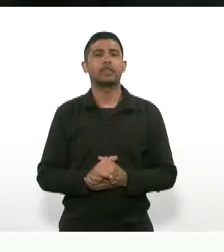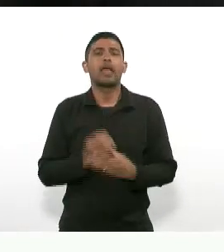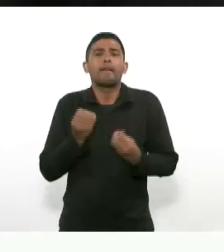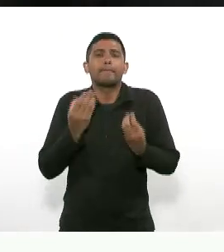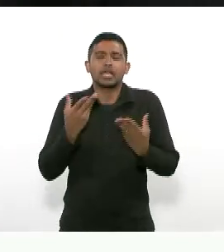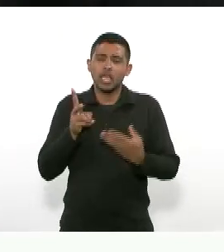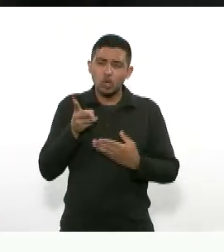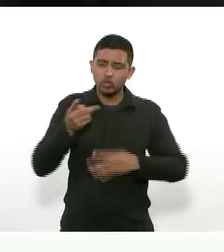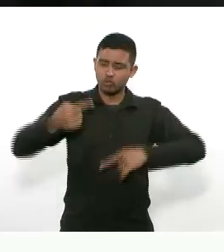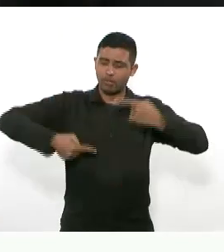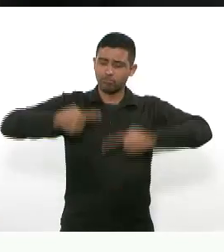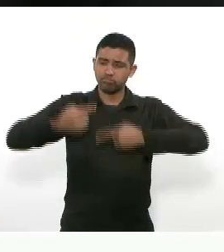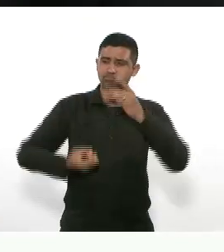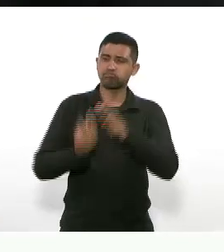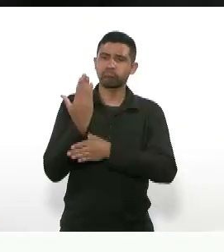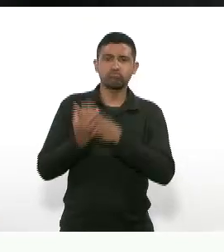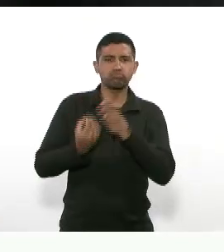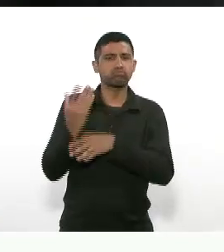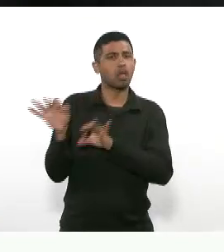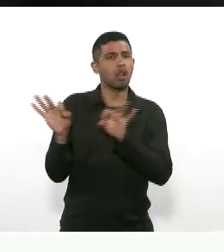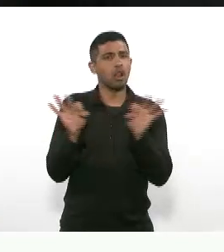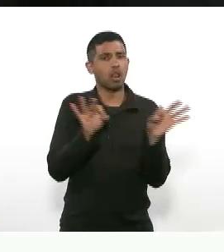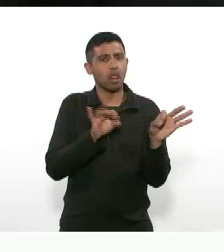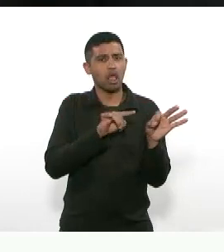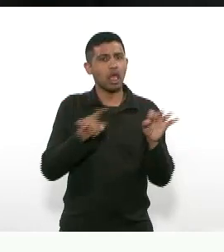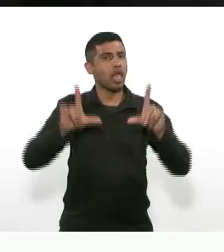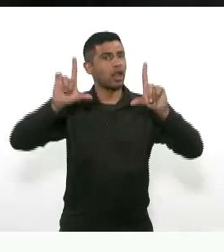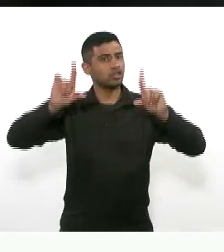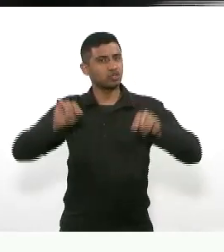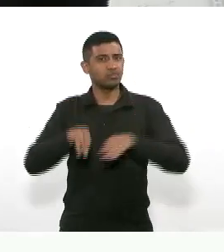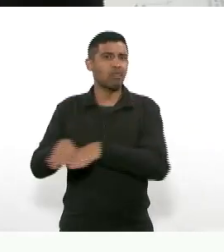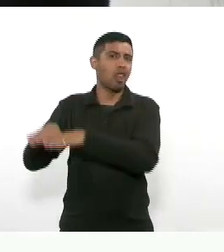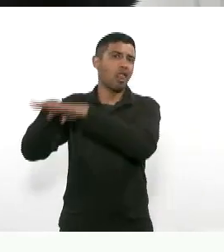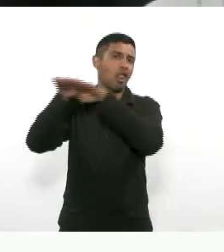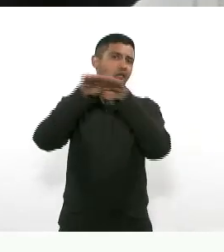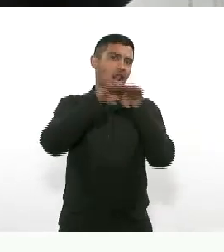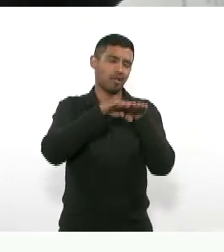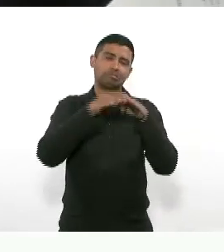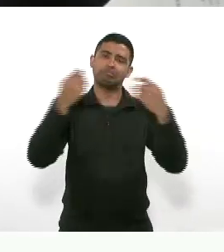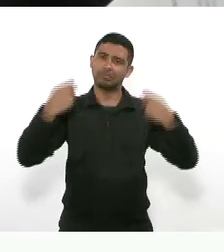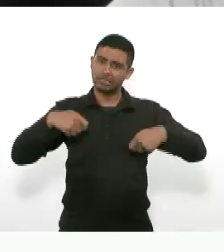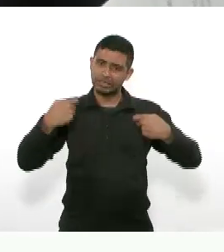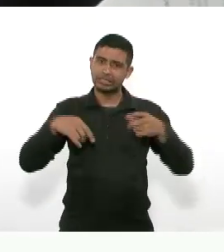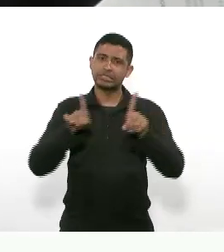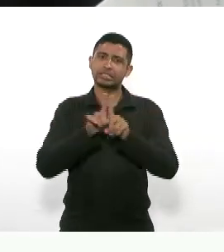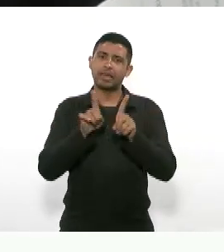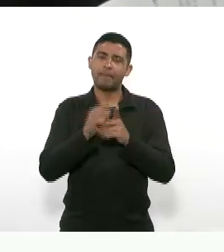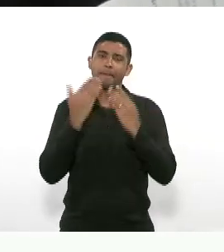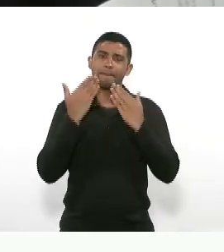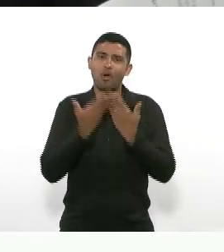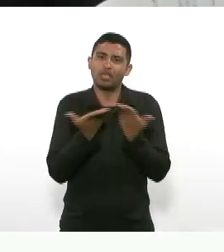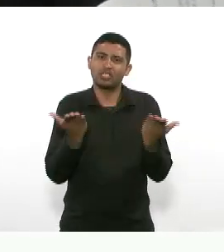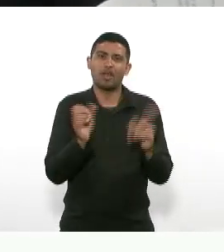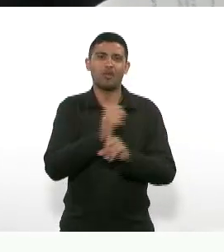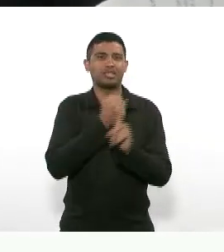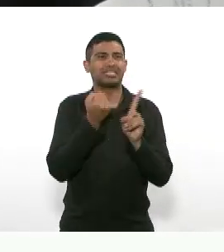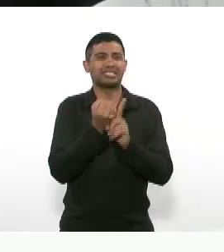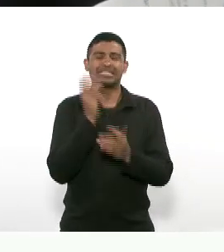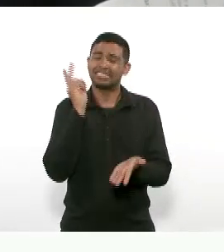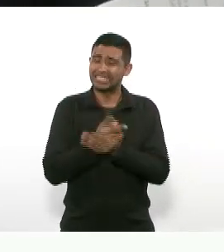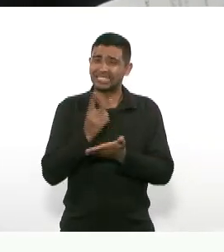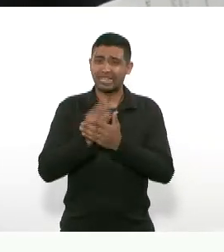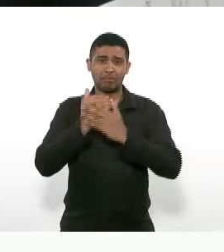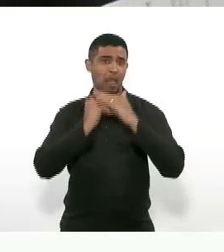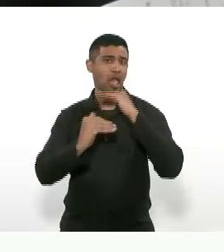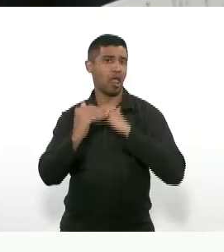construção de políticas públicas efetivas que diminuam a desigualdade social, chaga da nossa sociedade que retroalimenta a violência